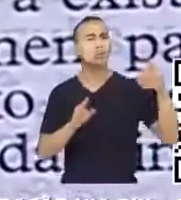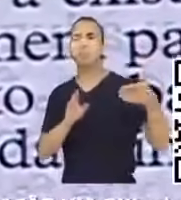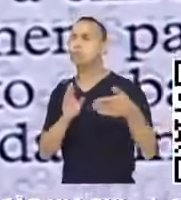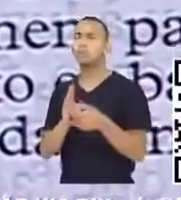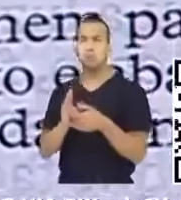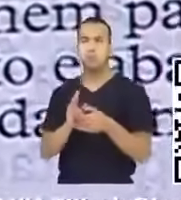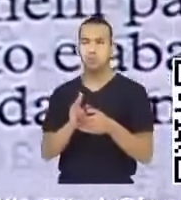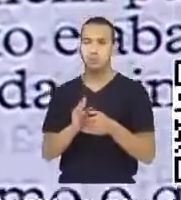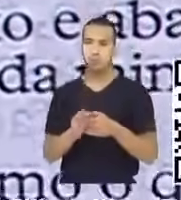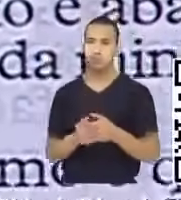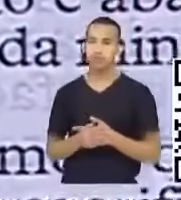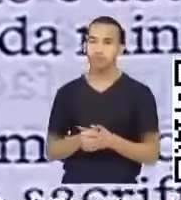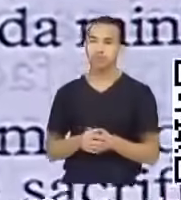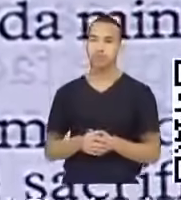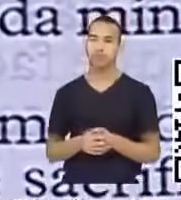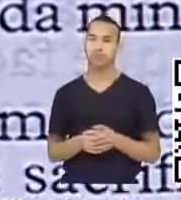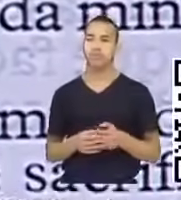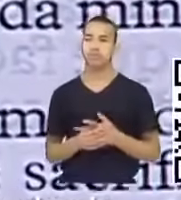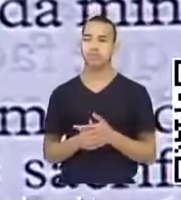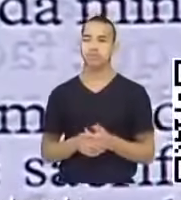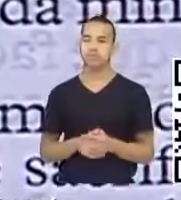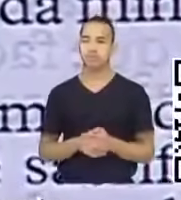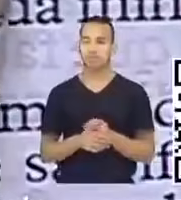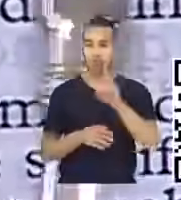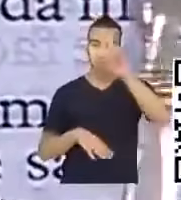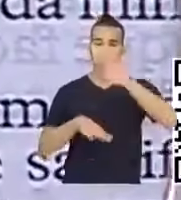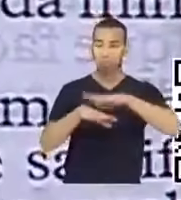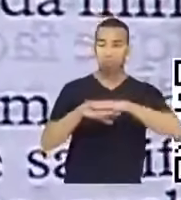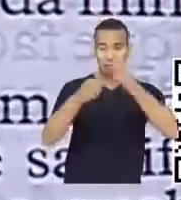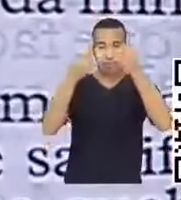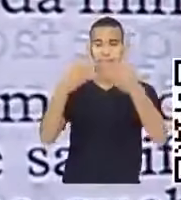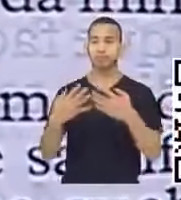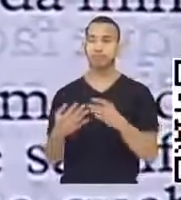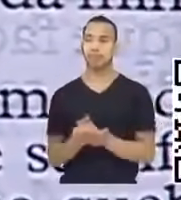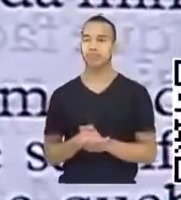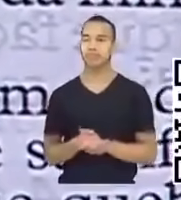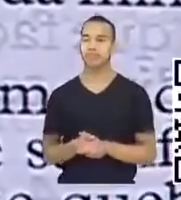por tudo e ele diz assim